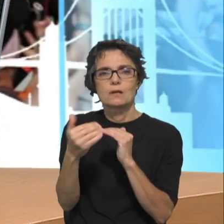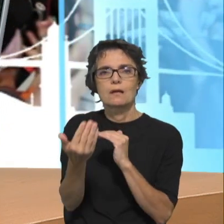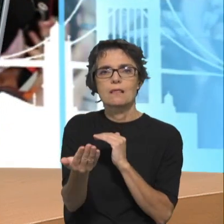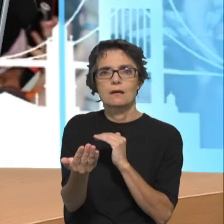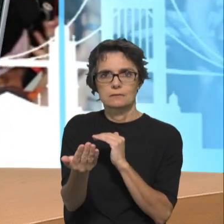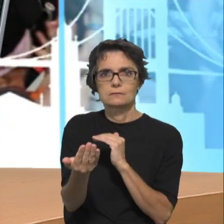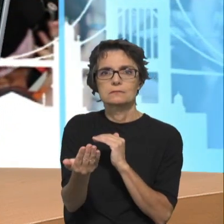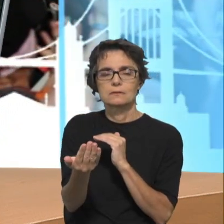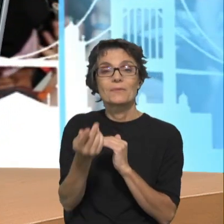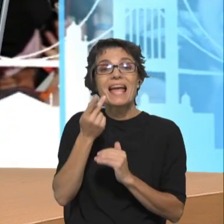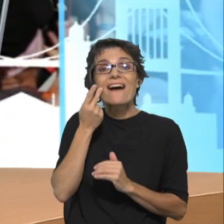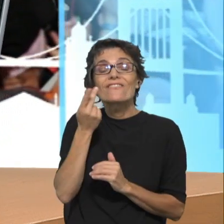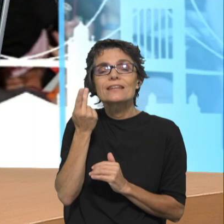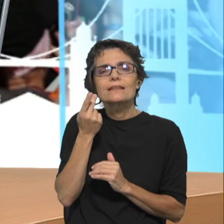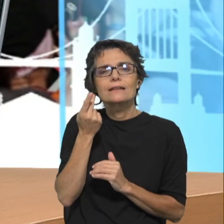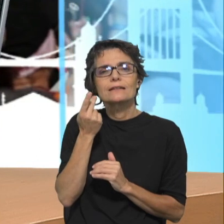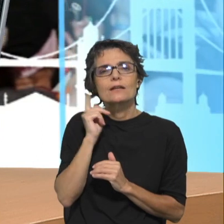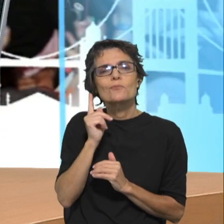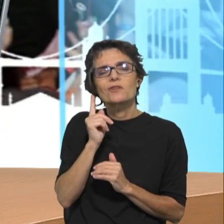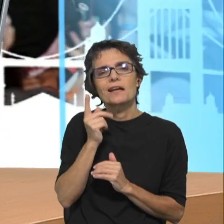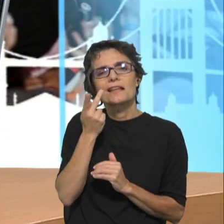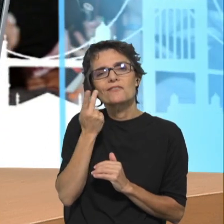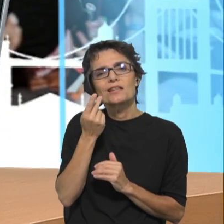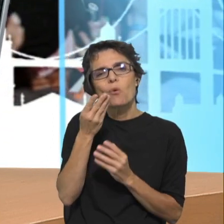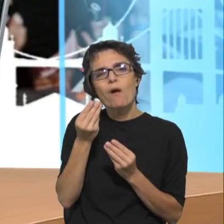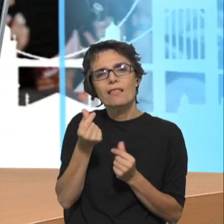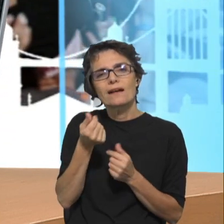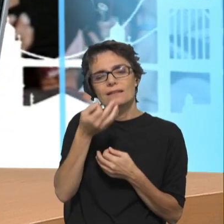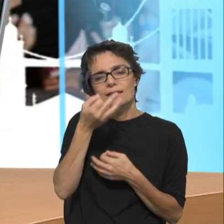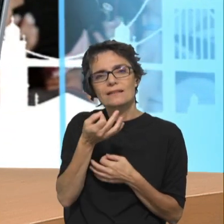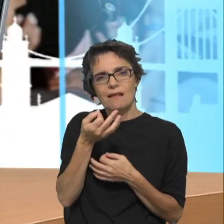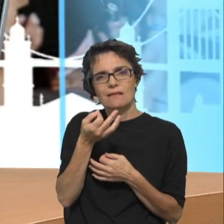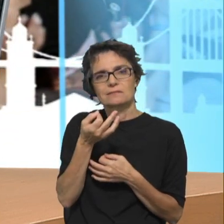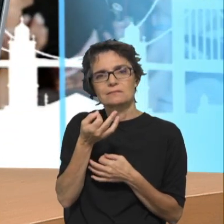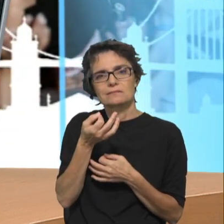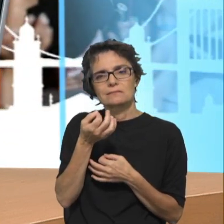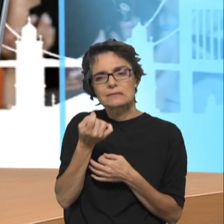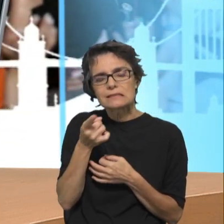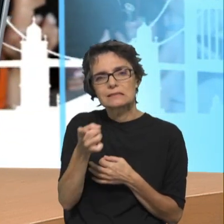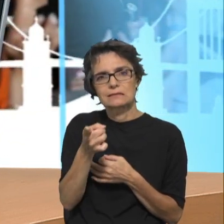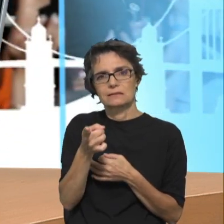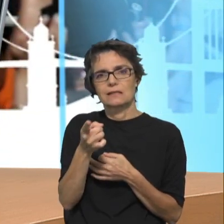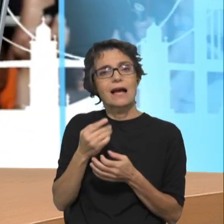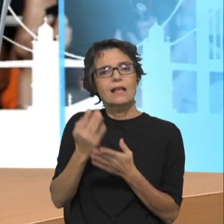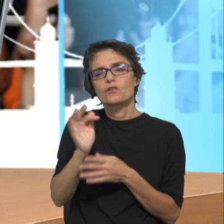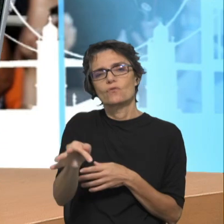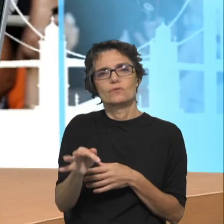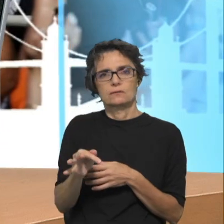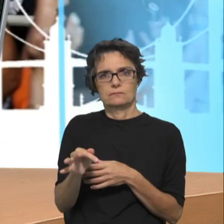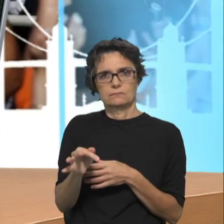para que a vida seja uma vida vivida com qualidade até ao fim, como todos